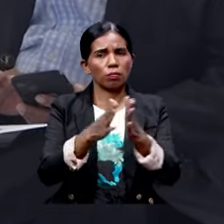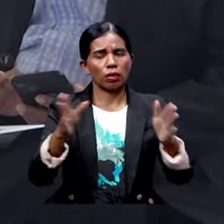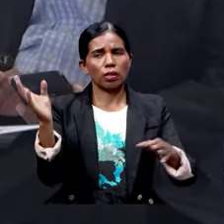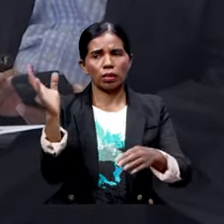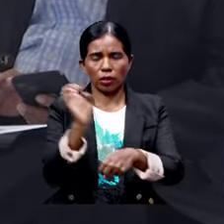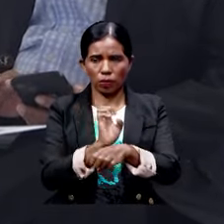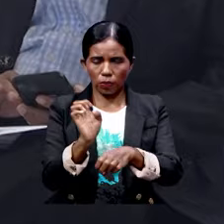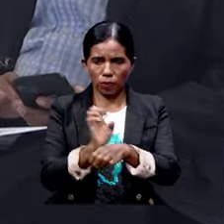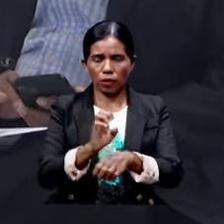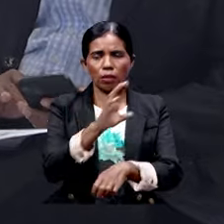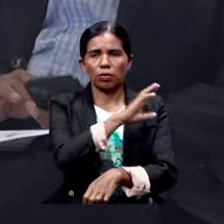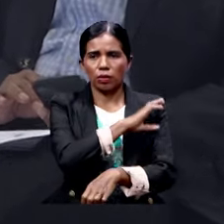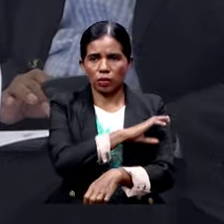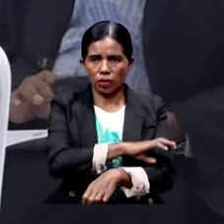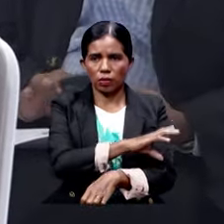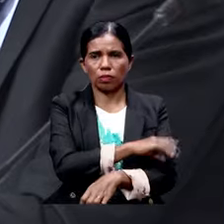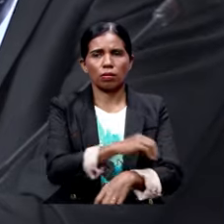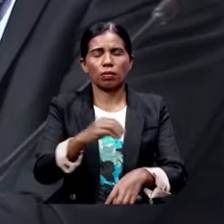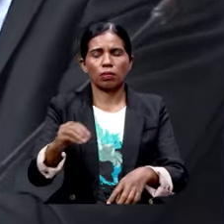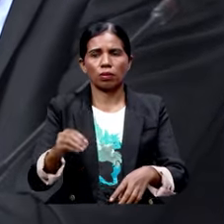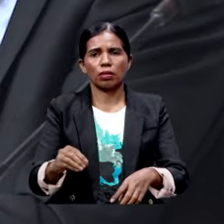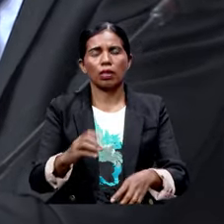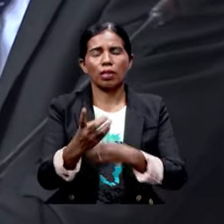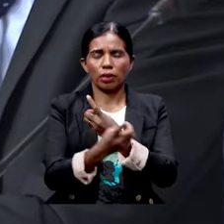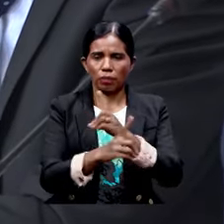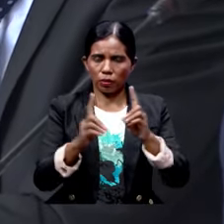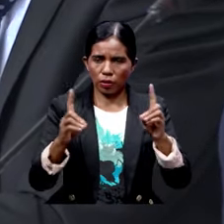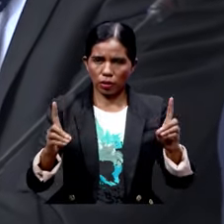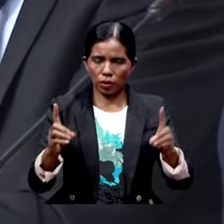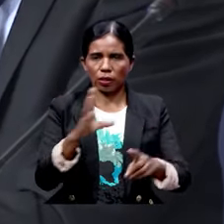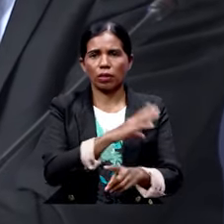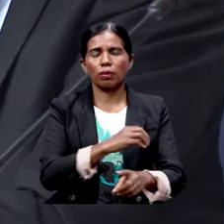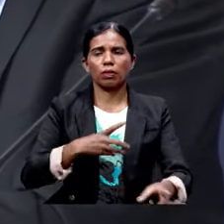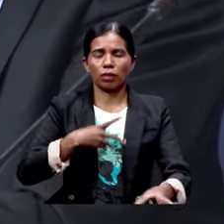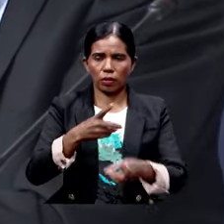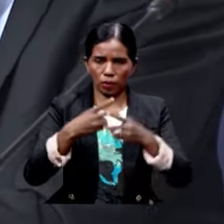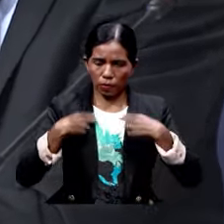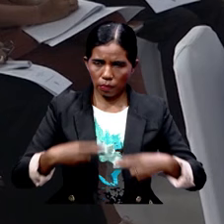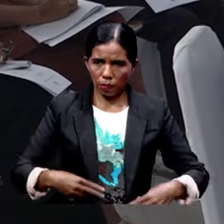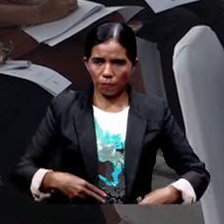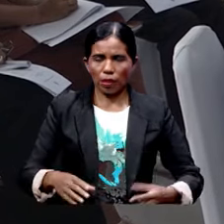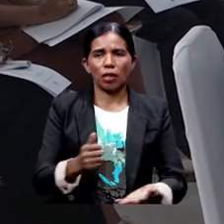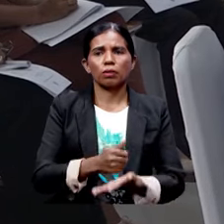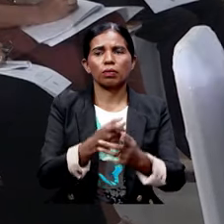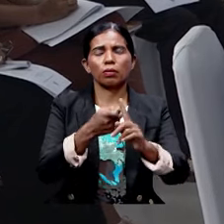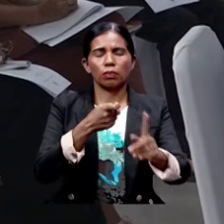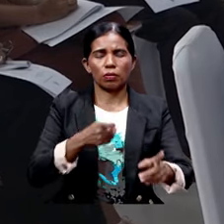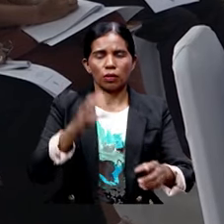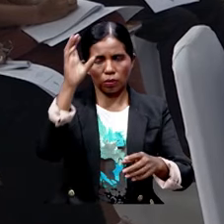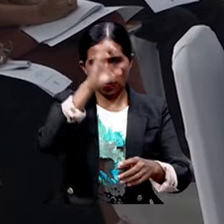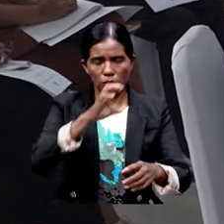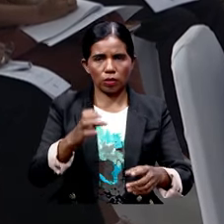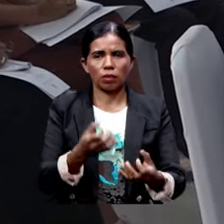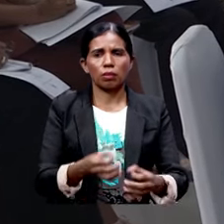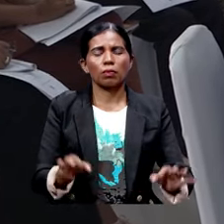economia, segurança, digitalização, democracia nos direitos humanos. Também é apoio Rússia e União Europeia, importante para o